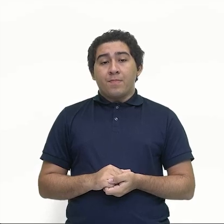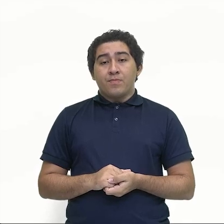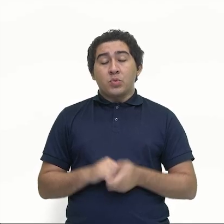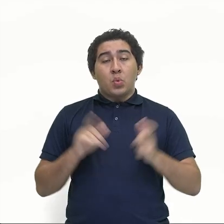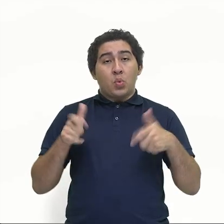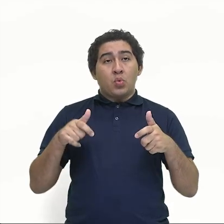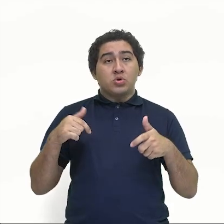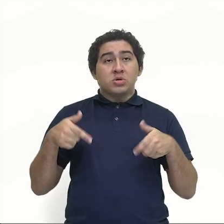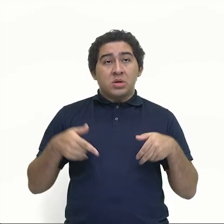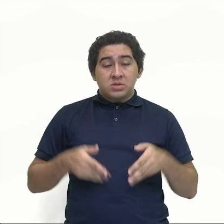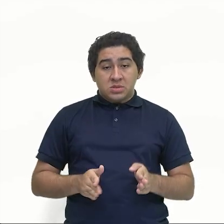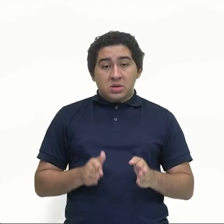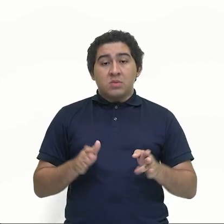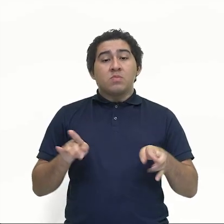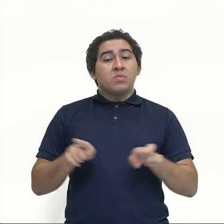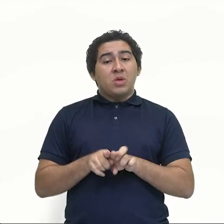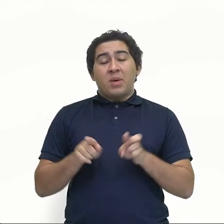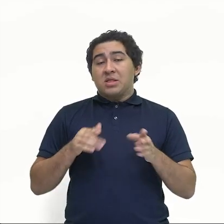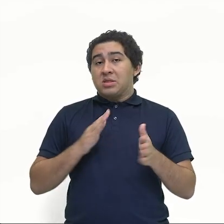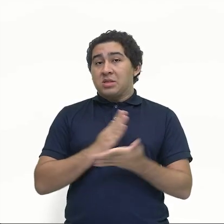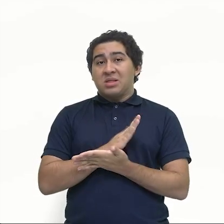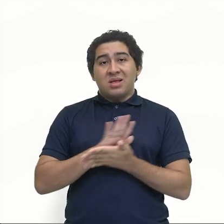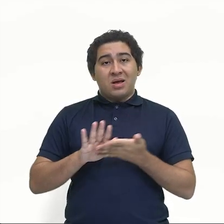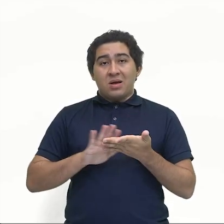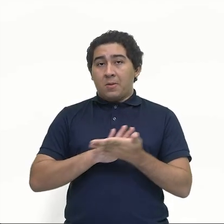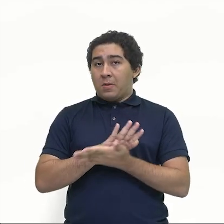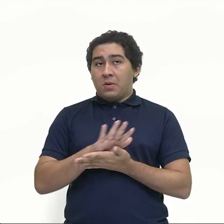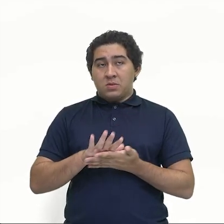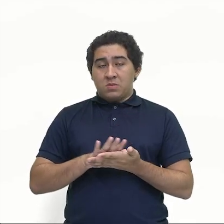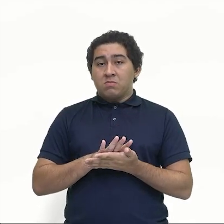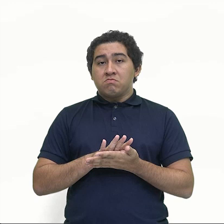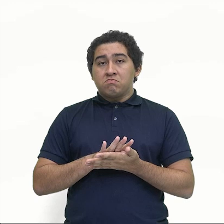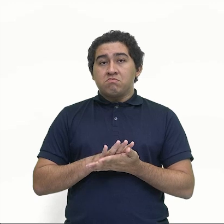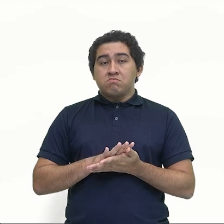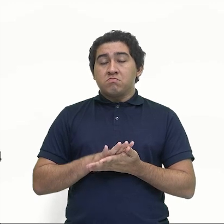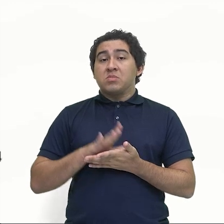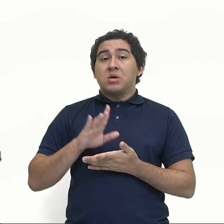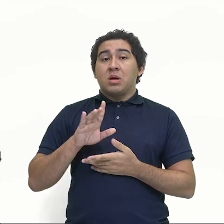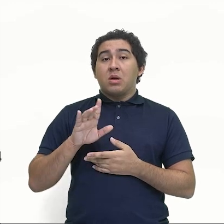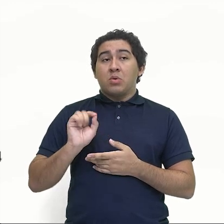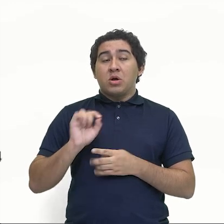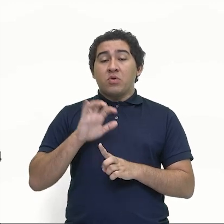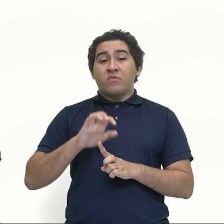onde nós nascemos, nada isso vai impedir que nós tenhamos a nossa liberdade.